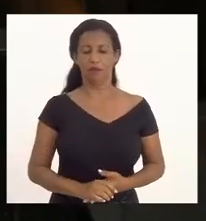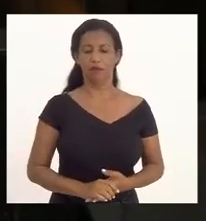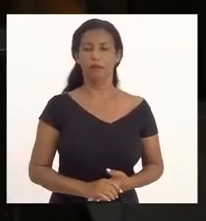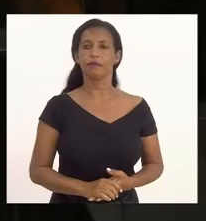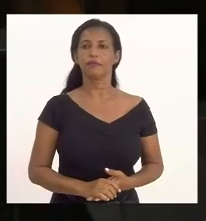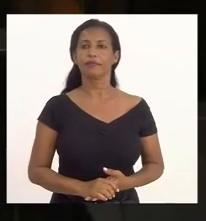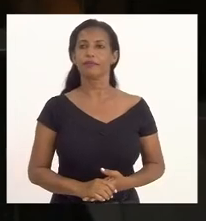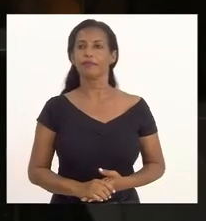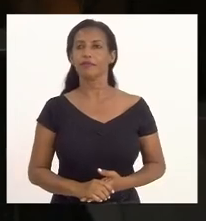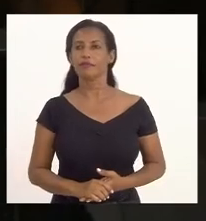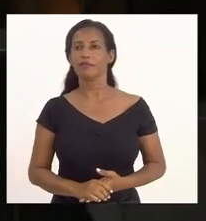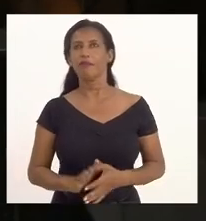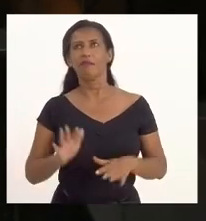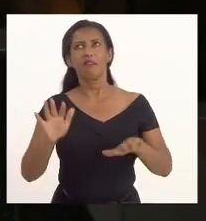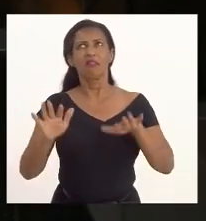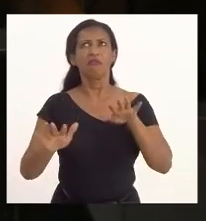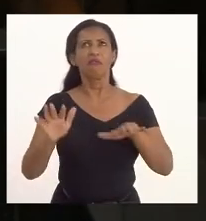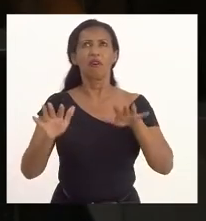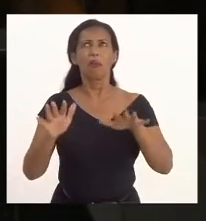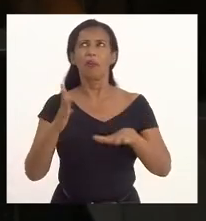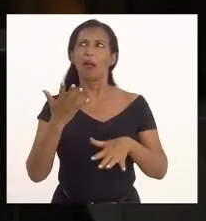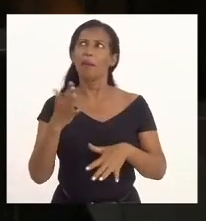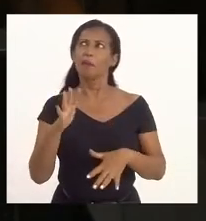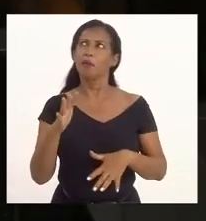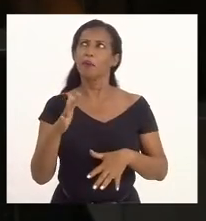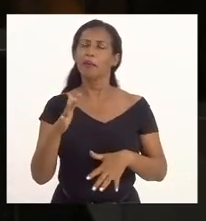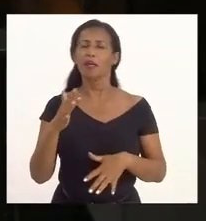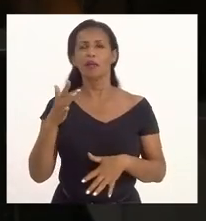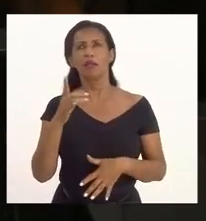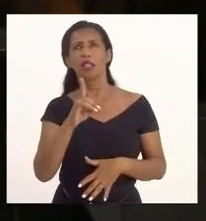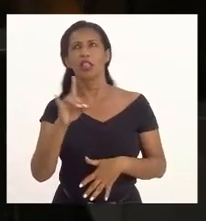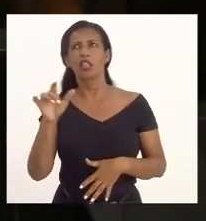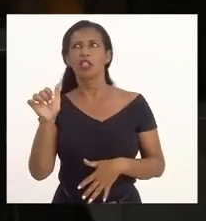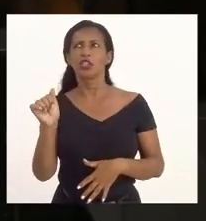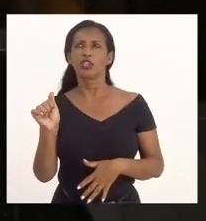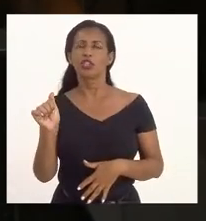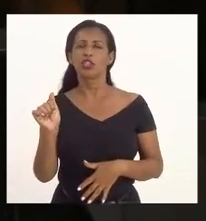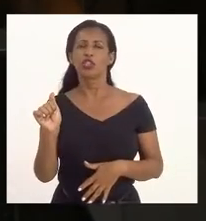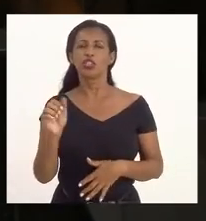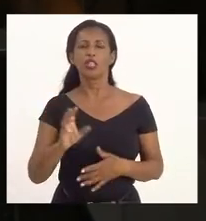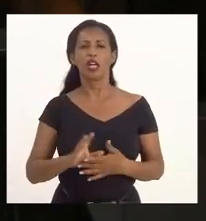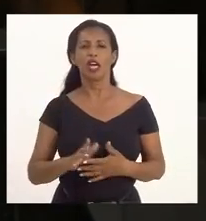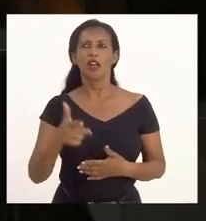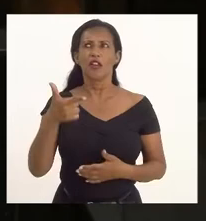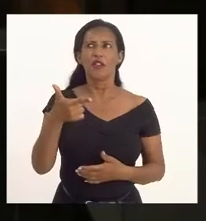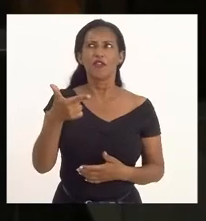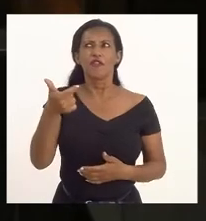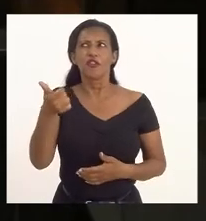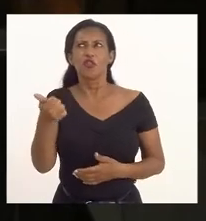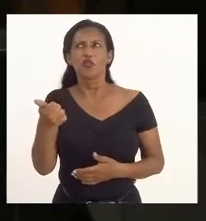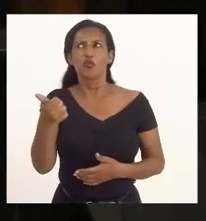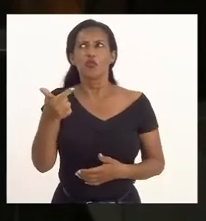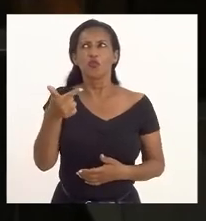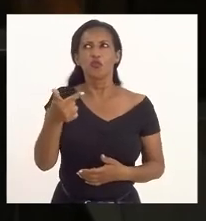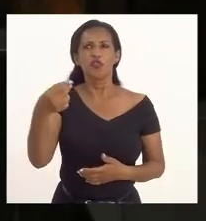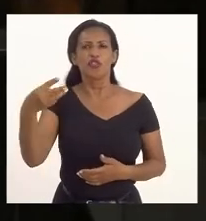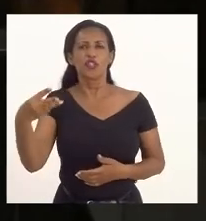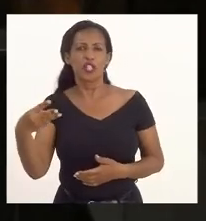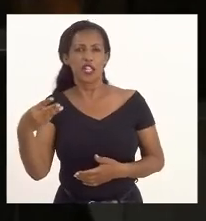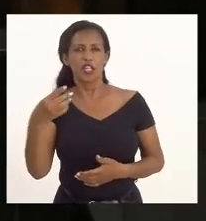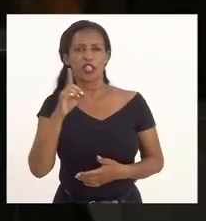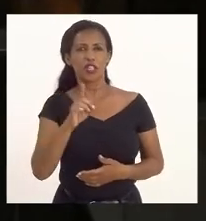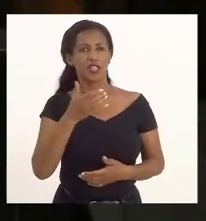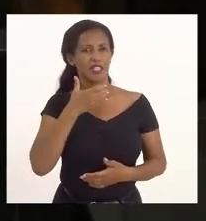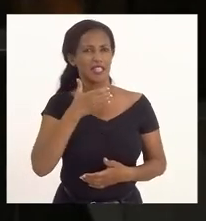Então, vamos lá colocar que as vésperas de Natal sejam em torno do dia 21, 23 de dezembro.